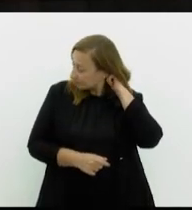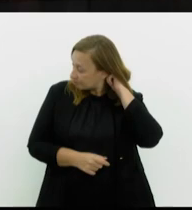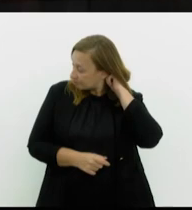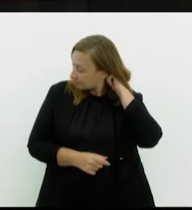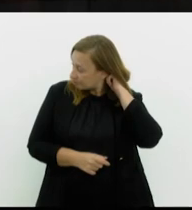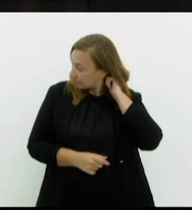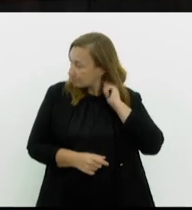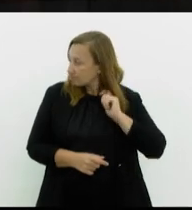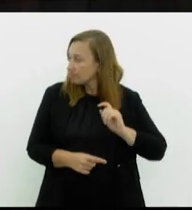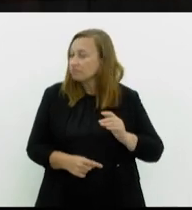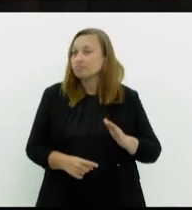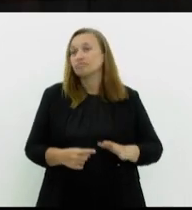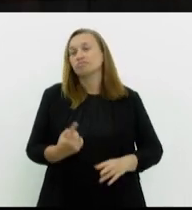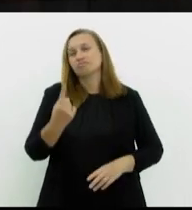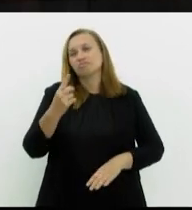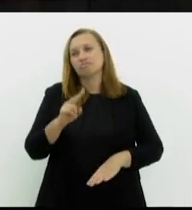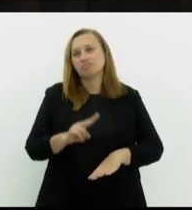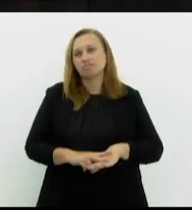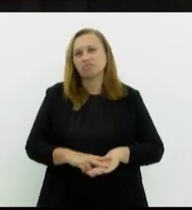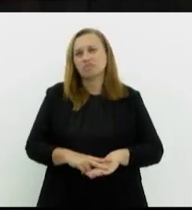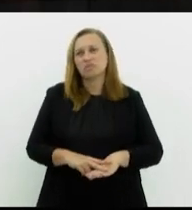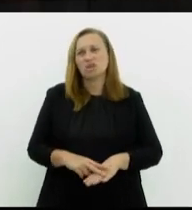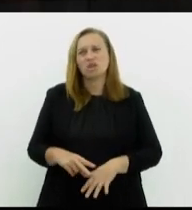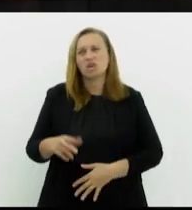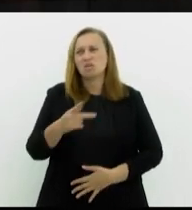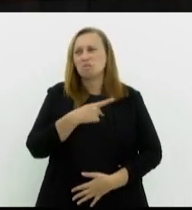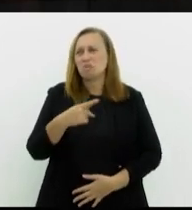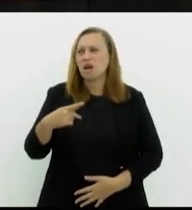eu ouvia um padre, um pastor, nem me